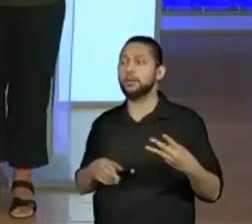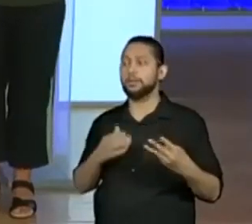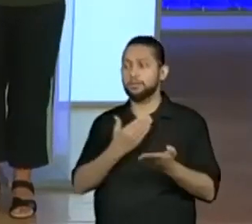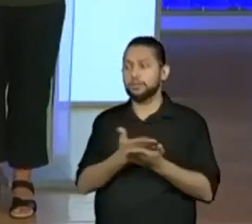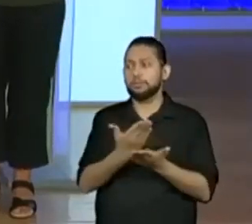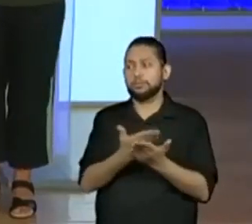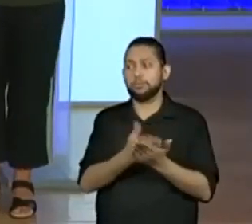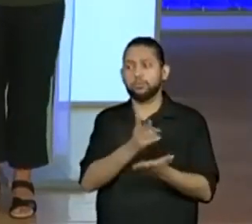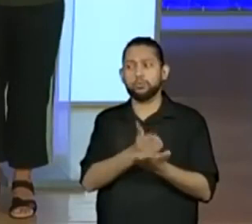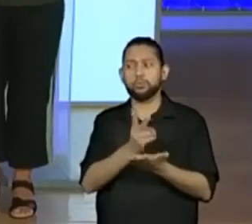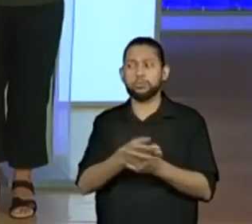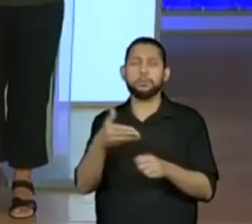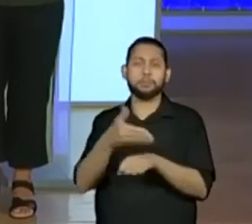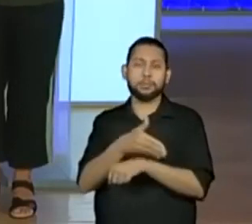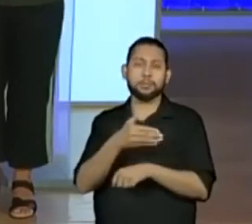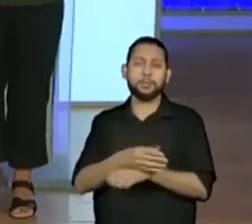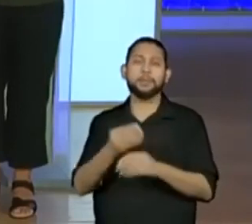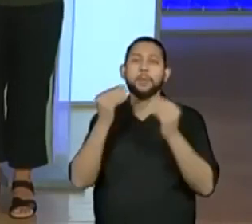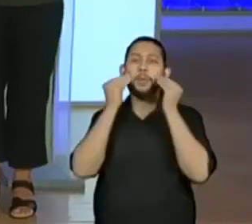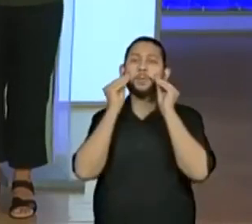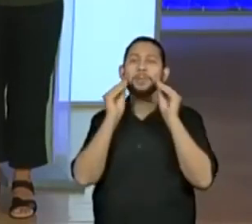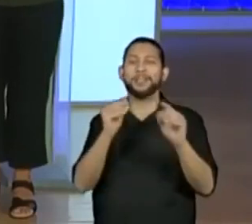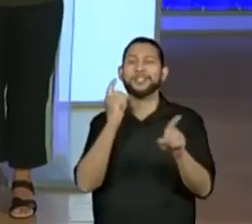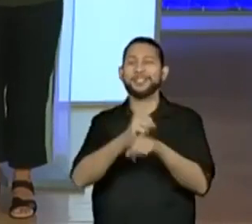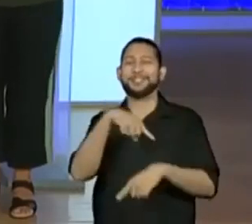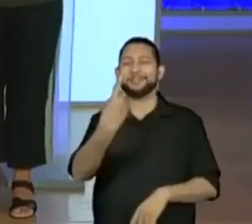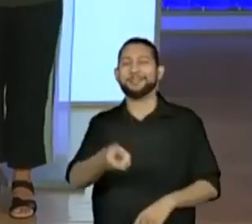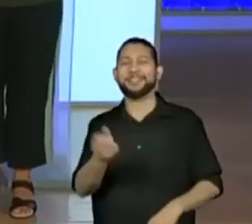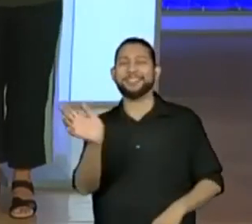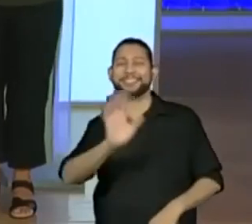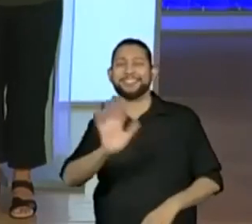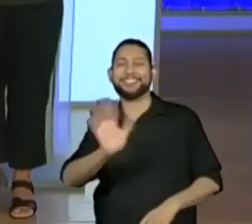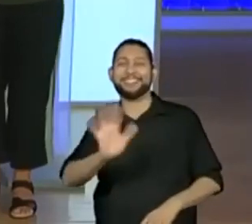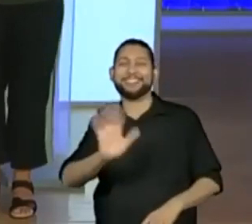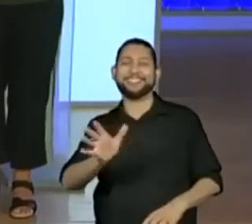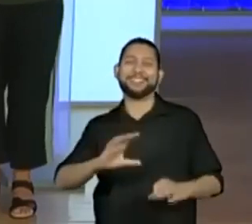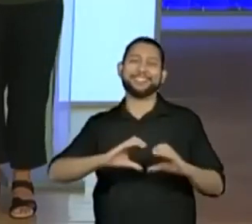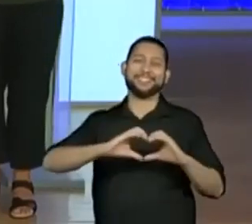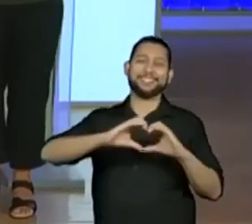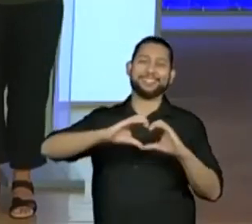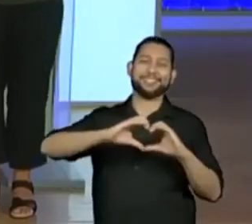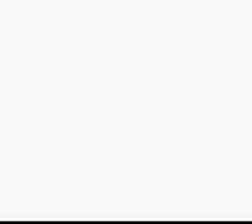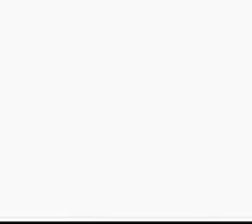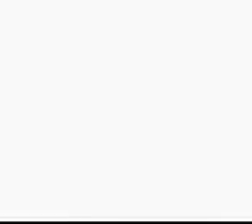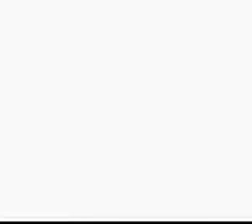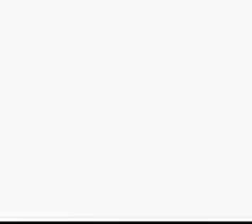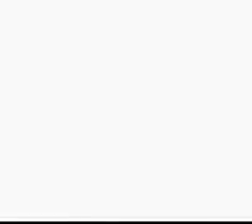então participem. Um grande beijo e até a próxima. Beijão, tchau, pessoal. Tchau, tchau.